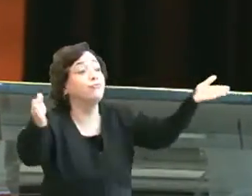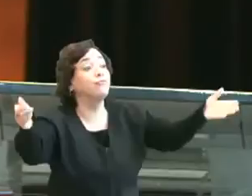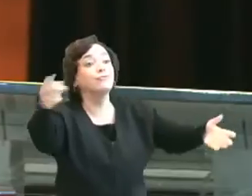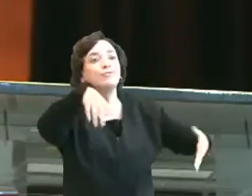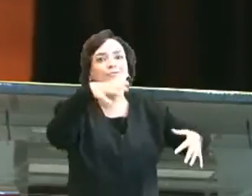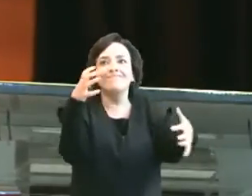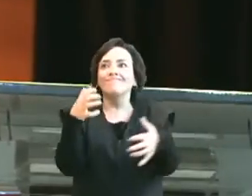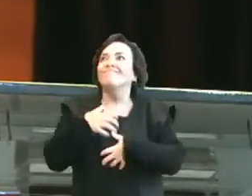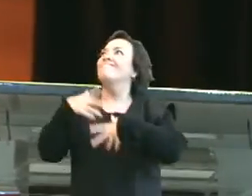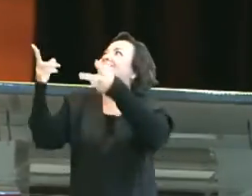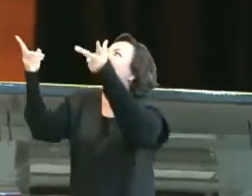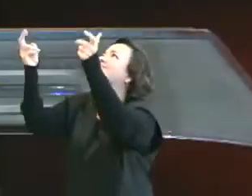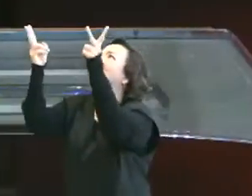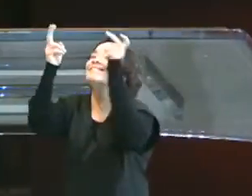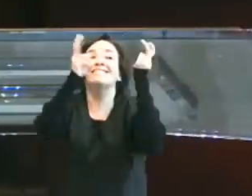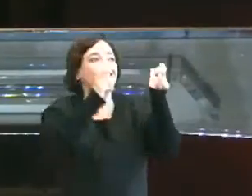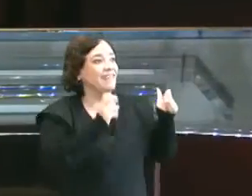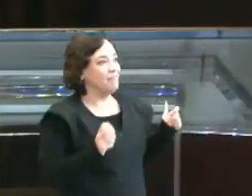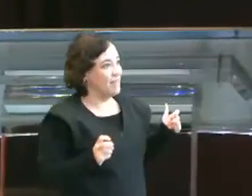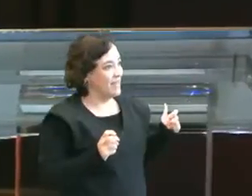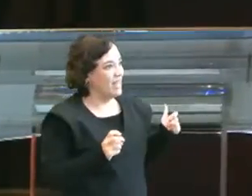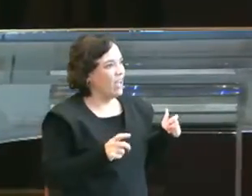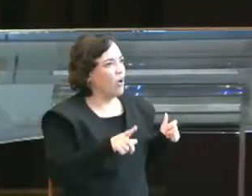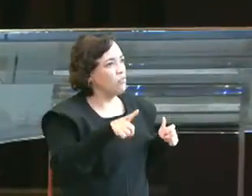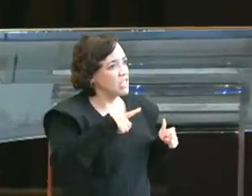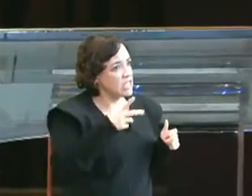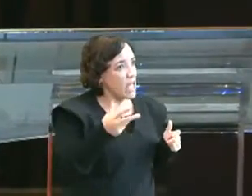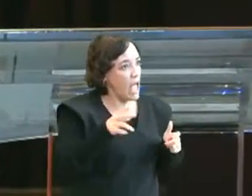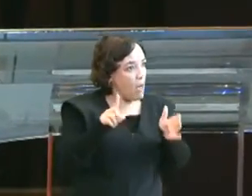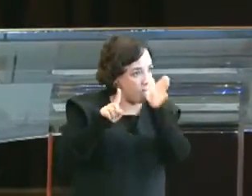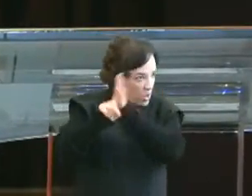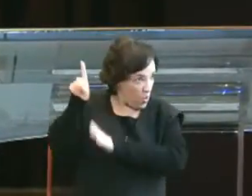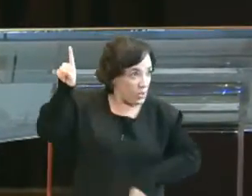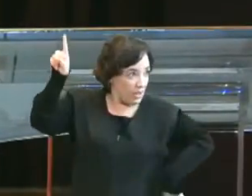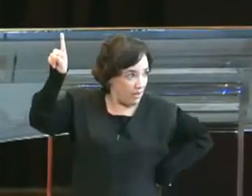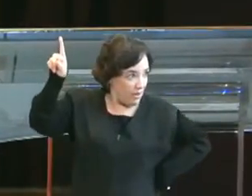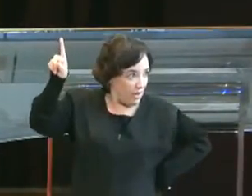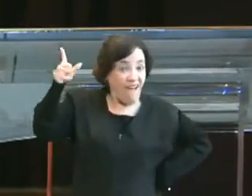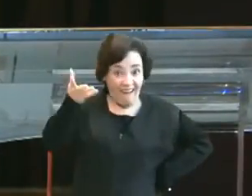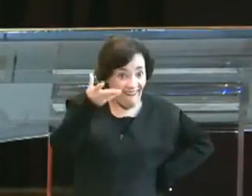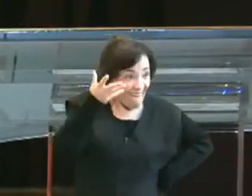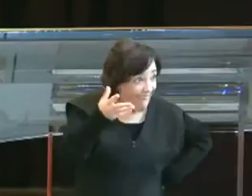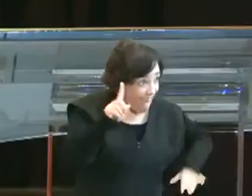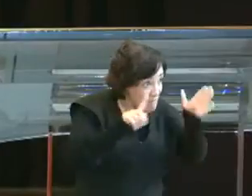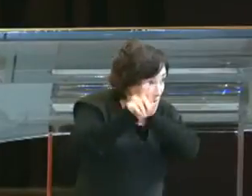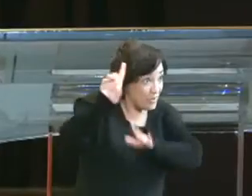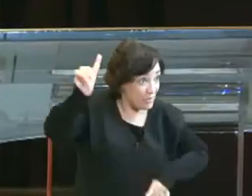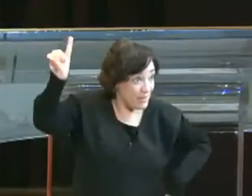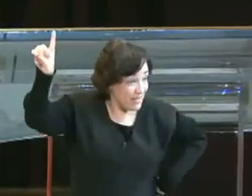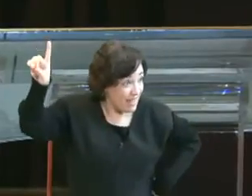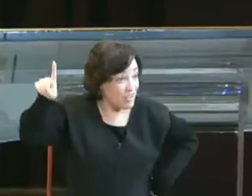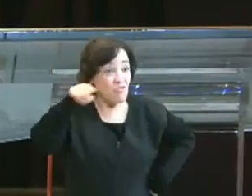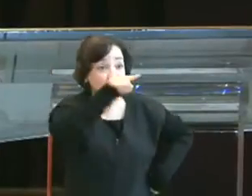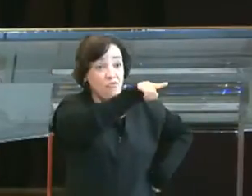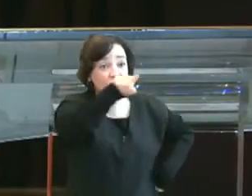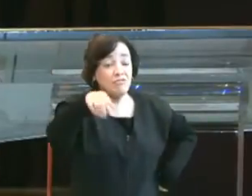vento. Existem perguntas sem respostas, questionamentos que te afligem.